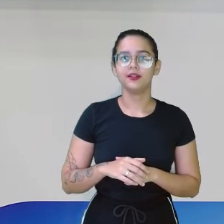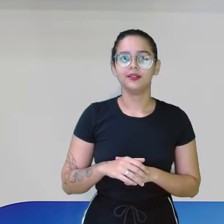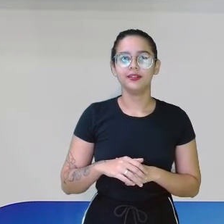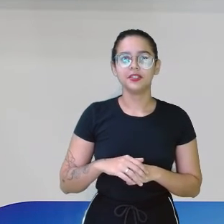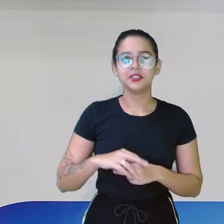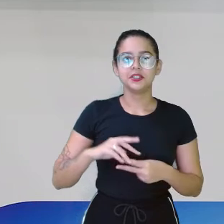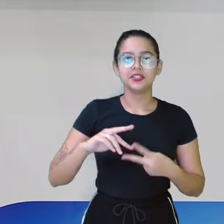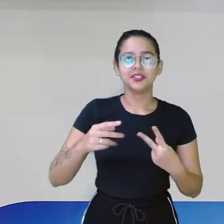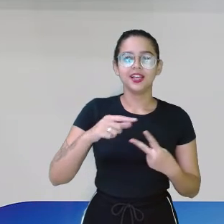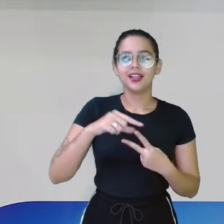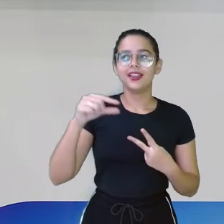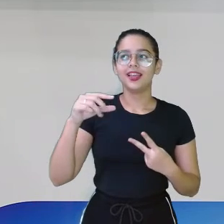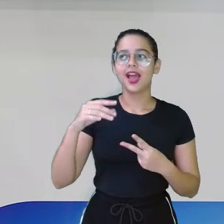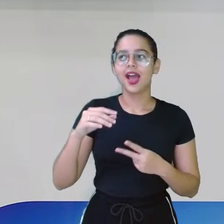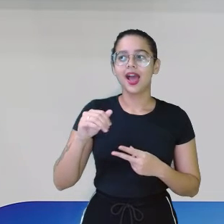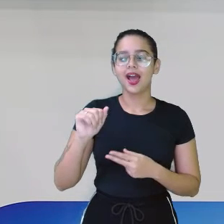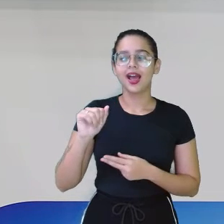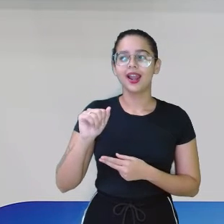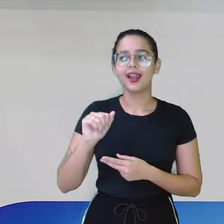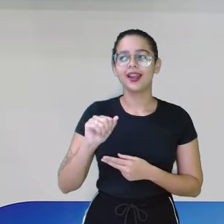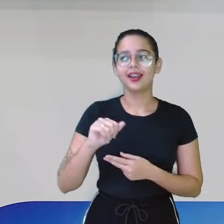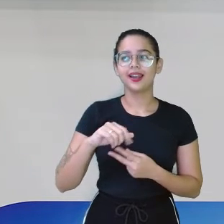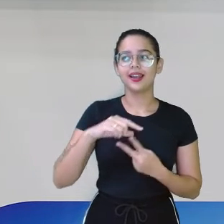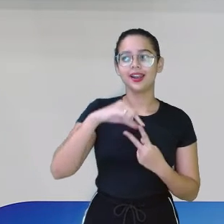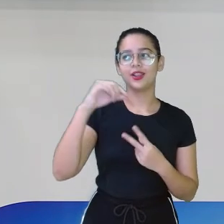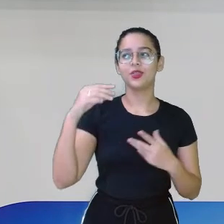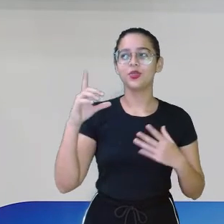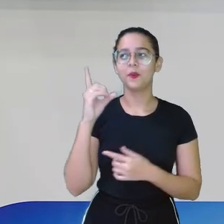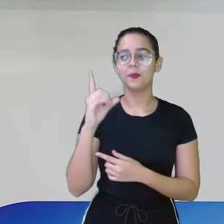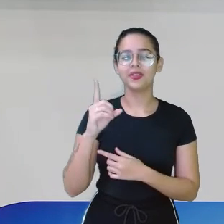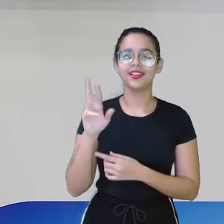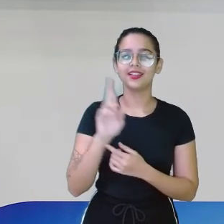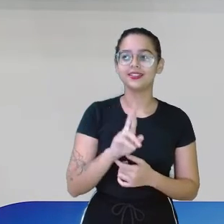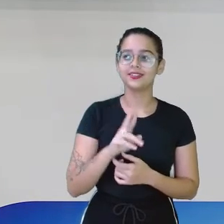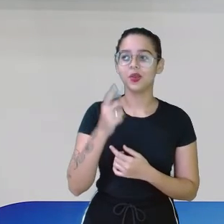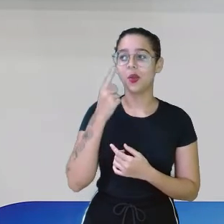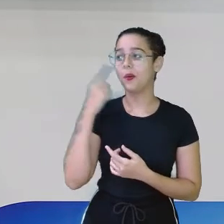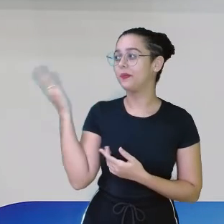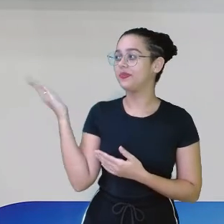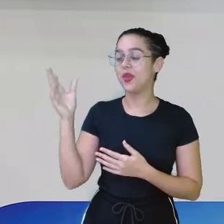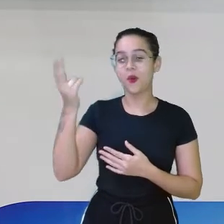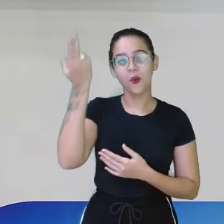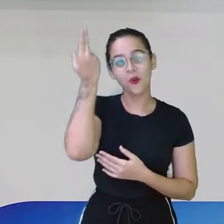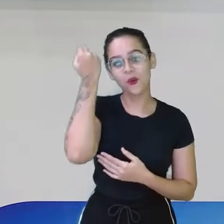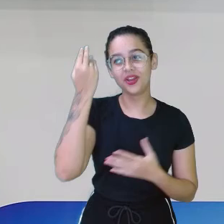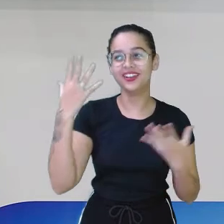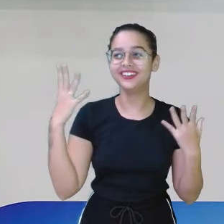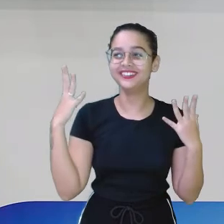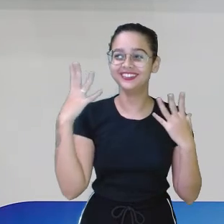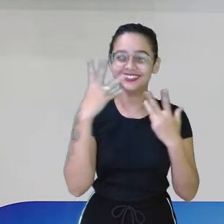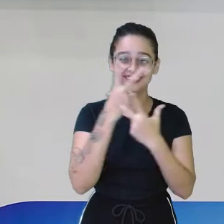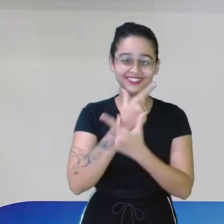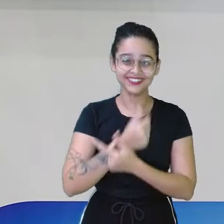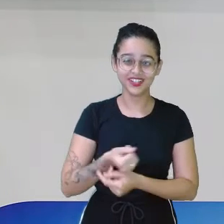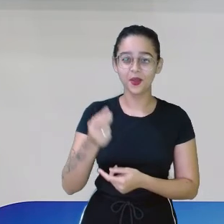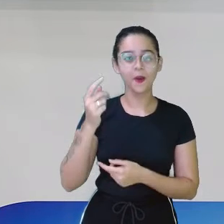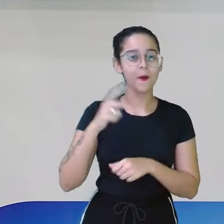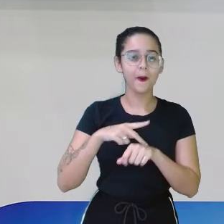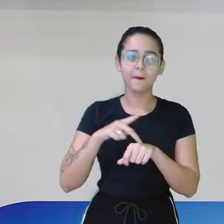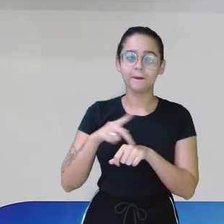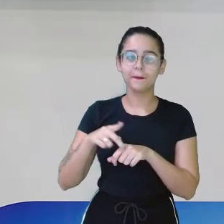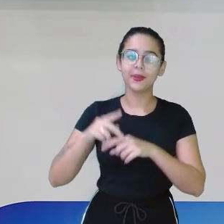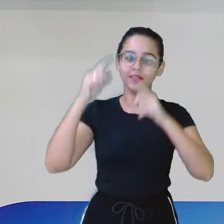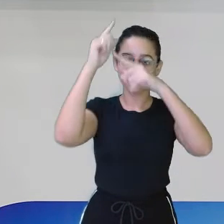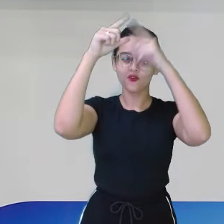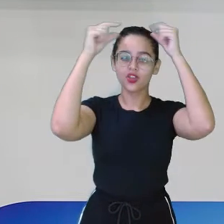recessivos, a gente vê aqui um monte de coelhinho, coisa mais linda, né? Olha só esse pretinho aqui com essa fitinha